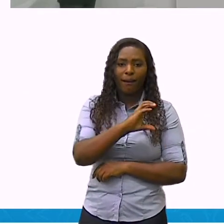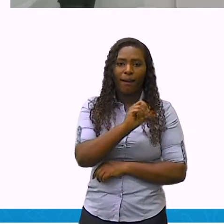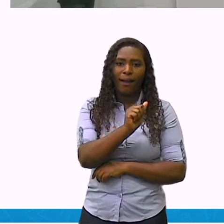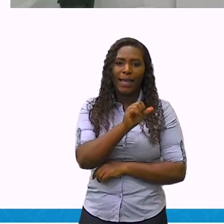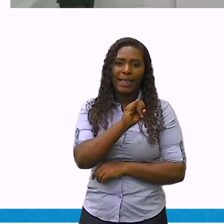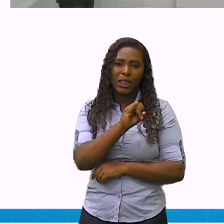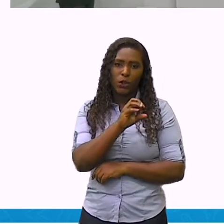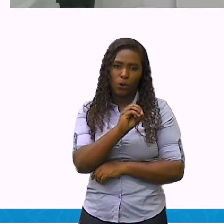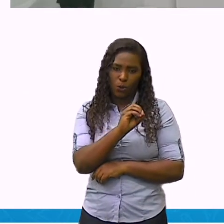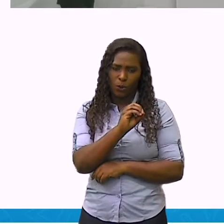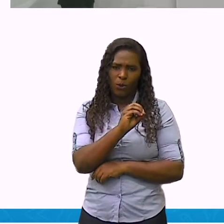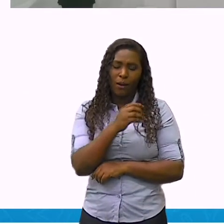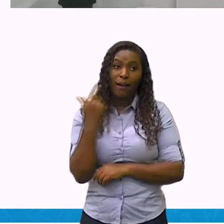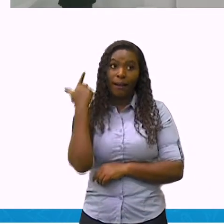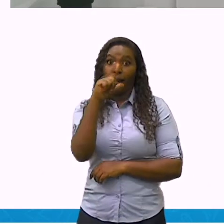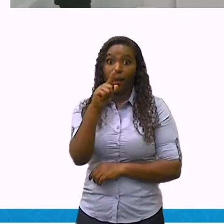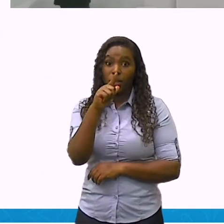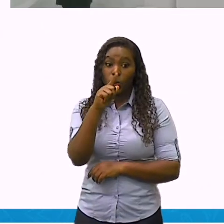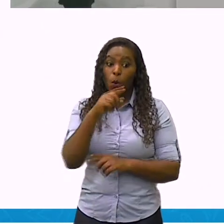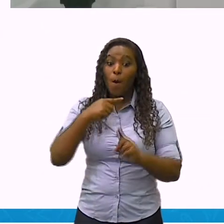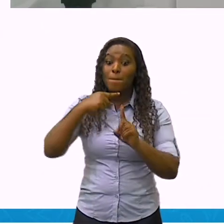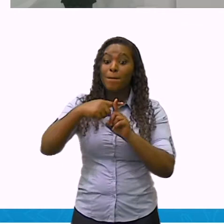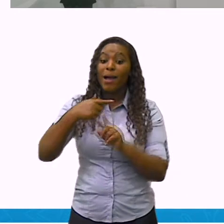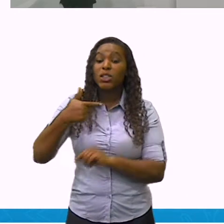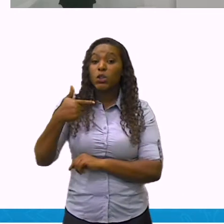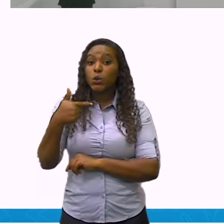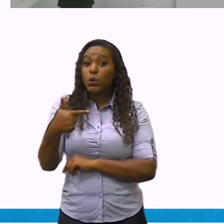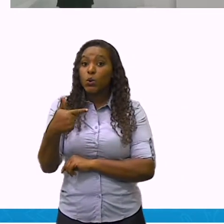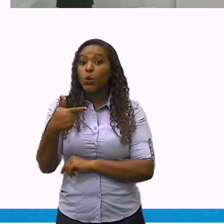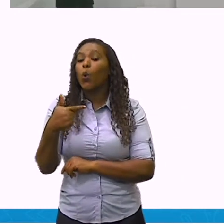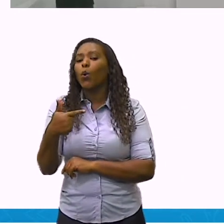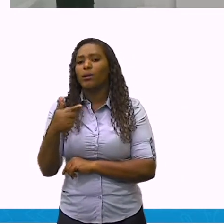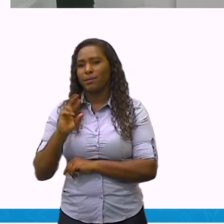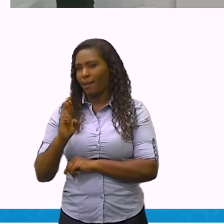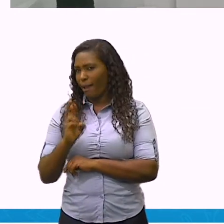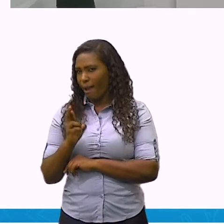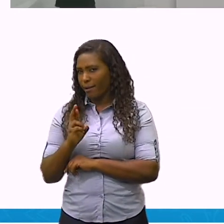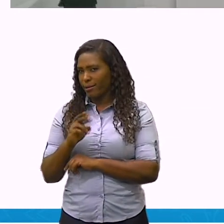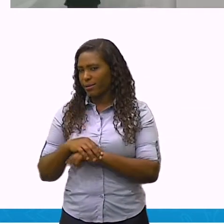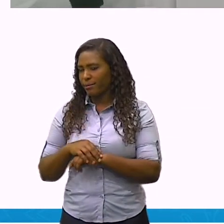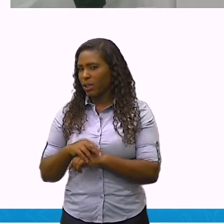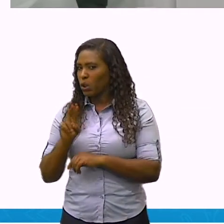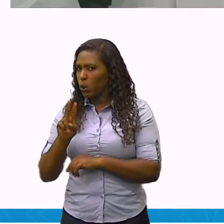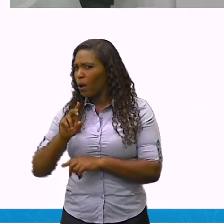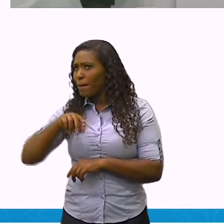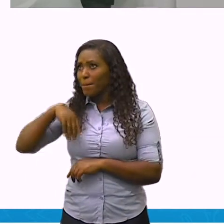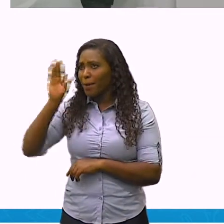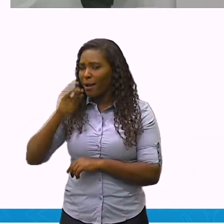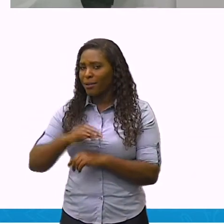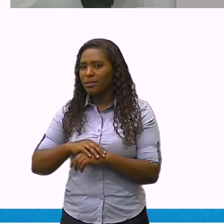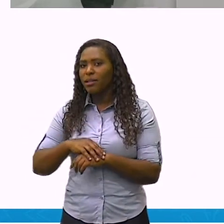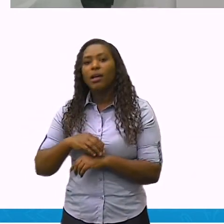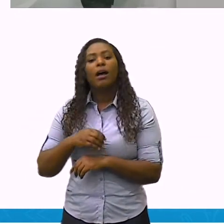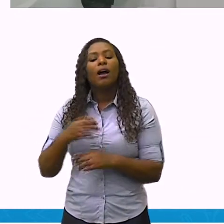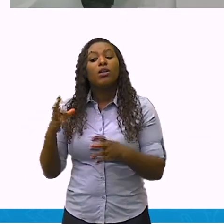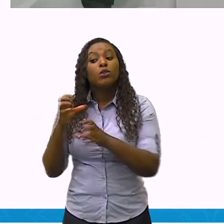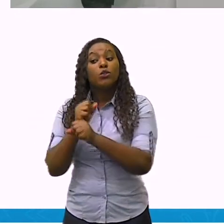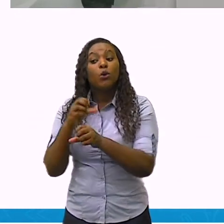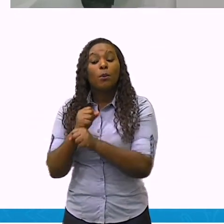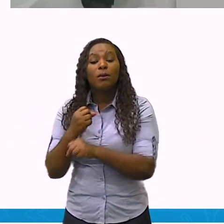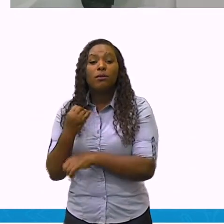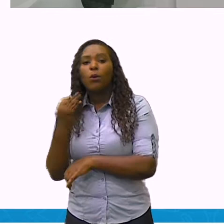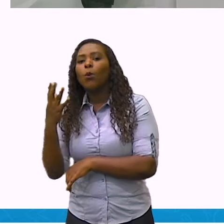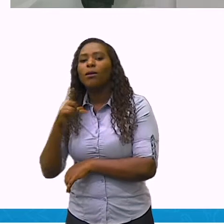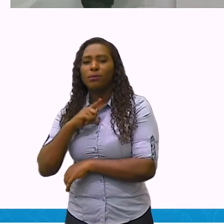tem agora? Então, o Caio, ele tinha uma de R$2, não é mesmo? Vamos colocar aqui, olha, o Caio já tinha uma